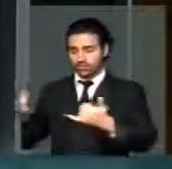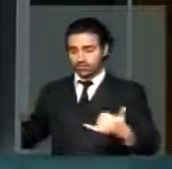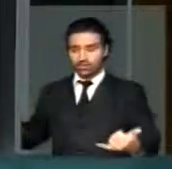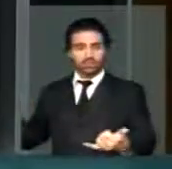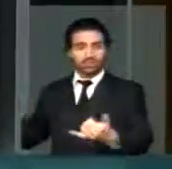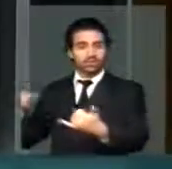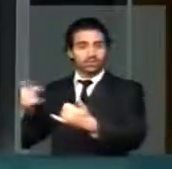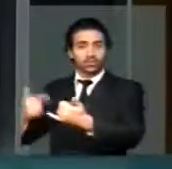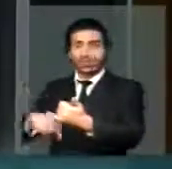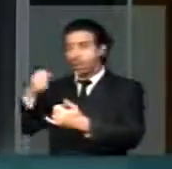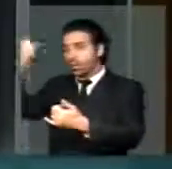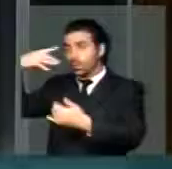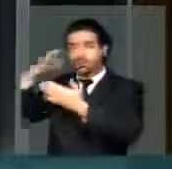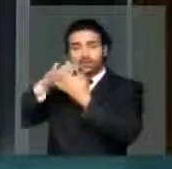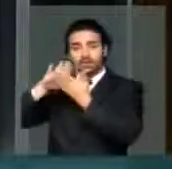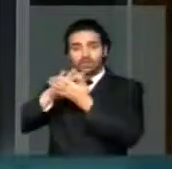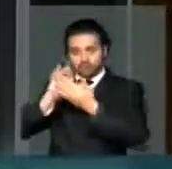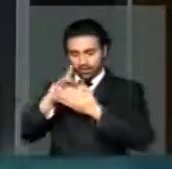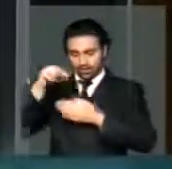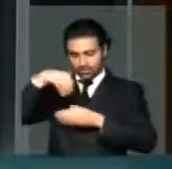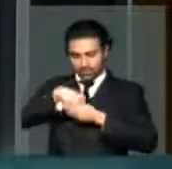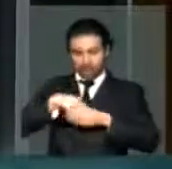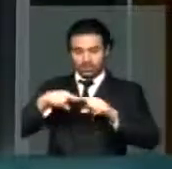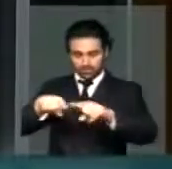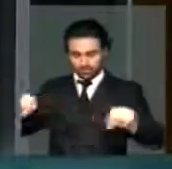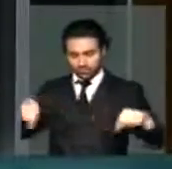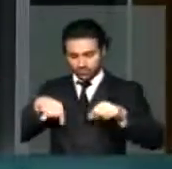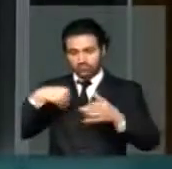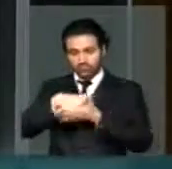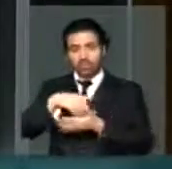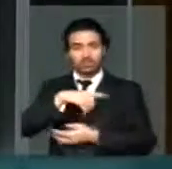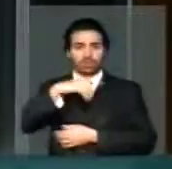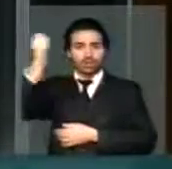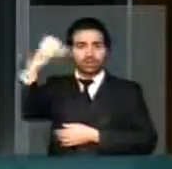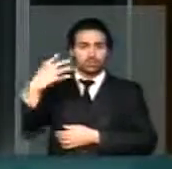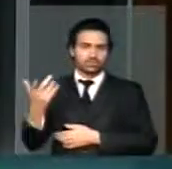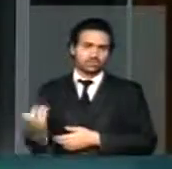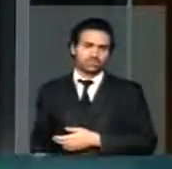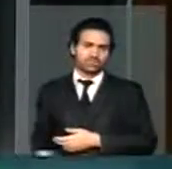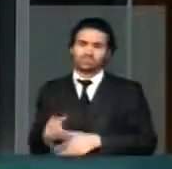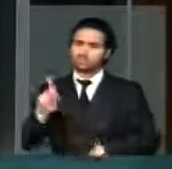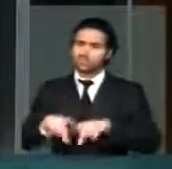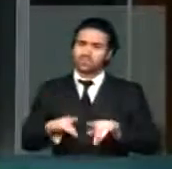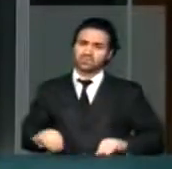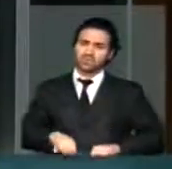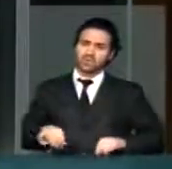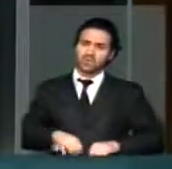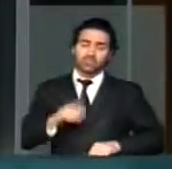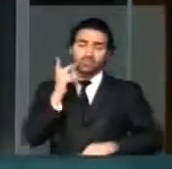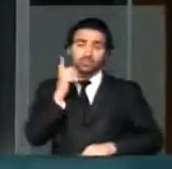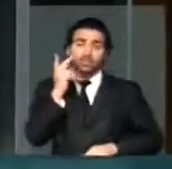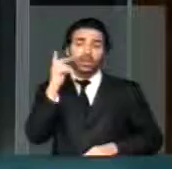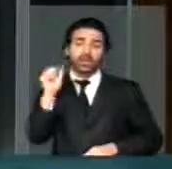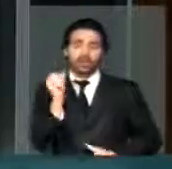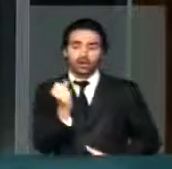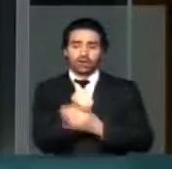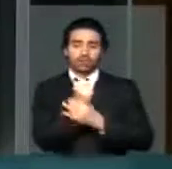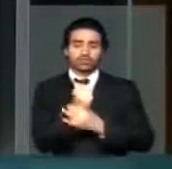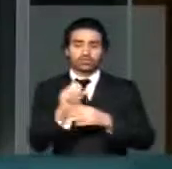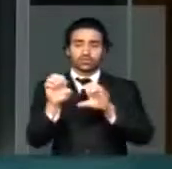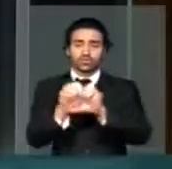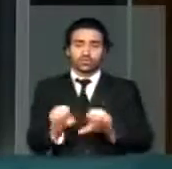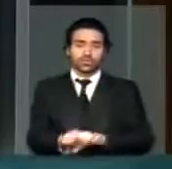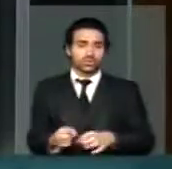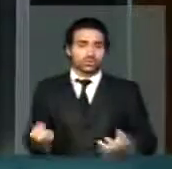Então realmente não é justo que o povo pague tá too para garantir infraestrutura e seja